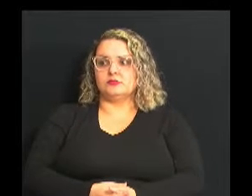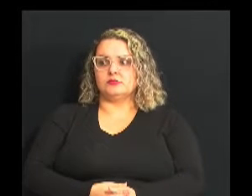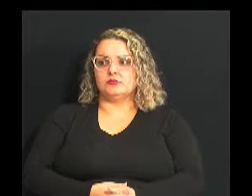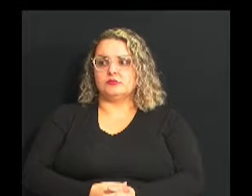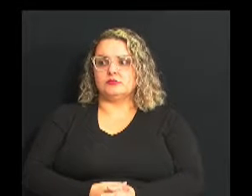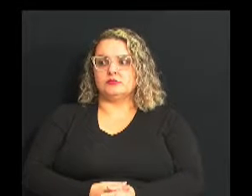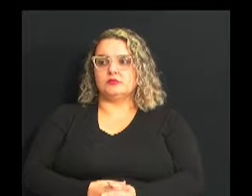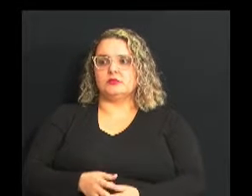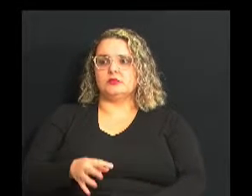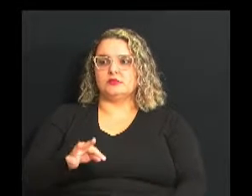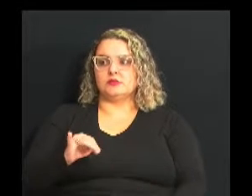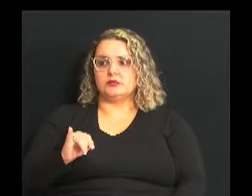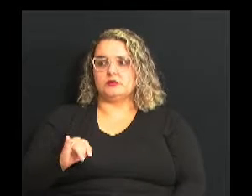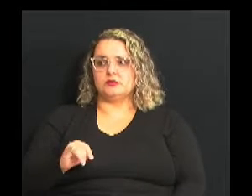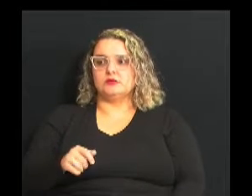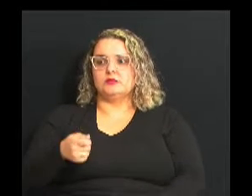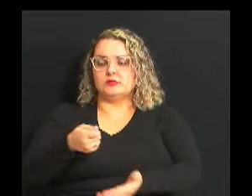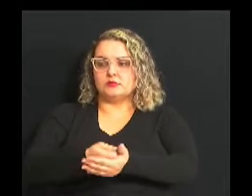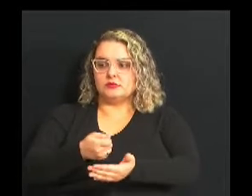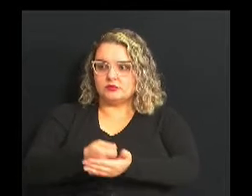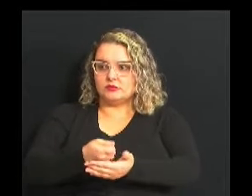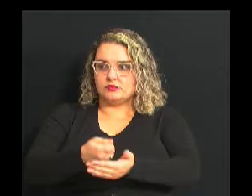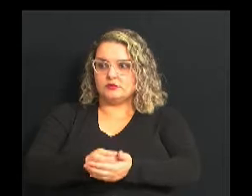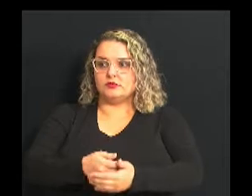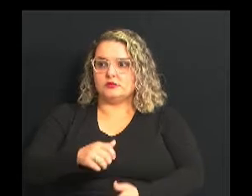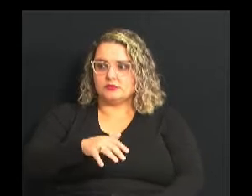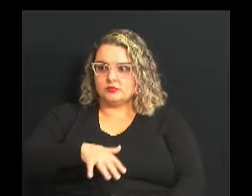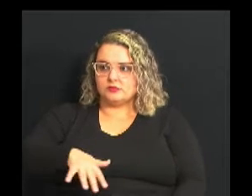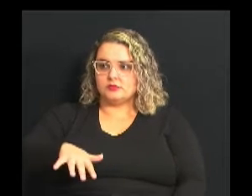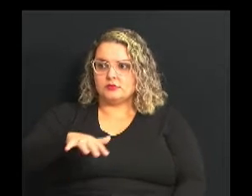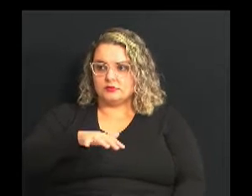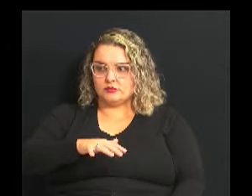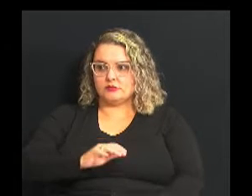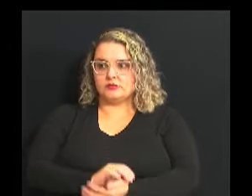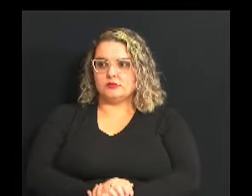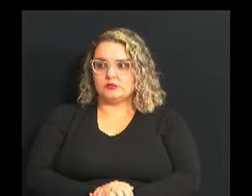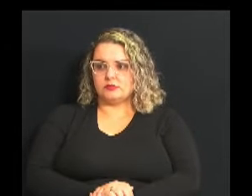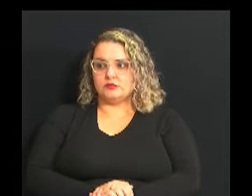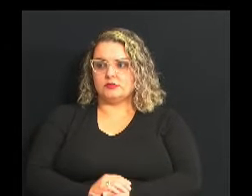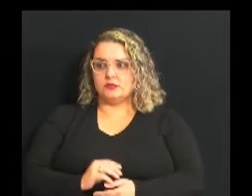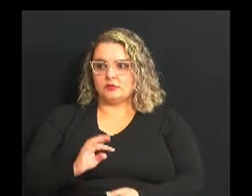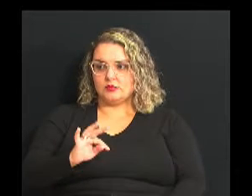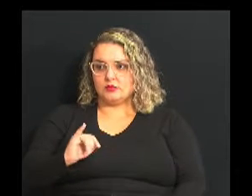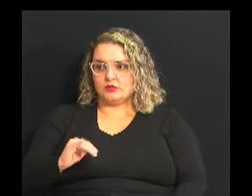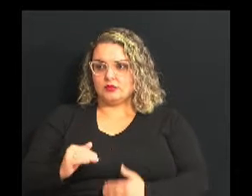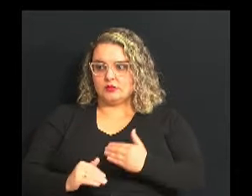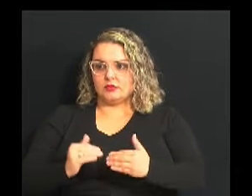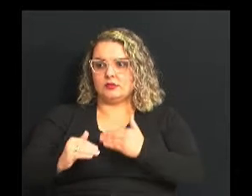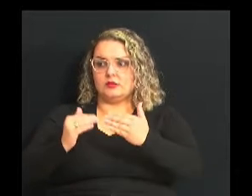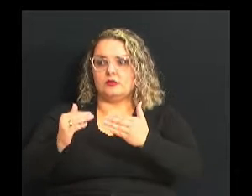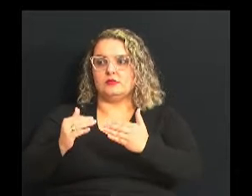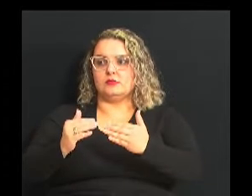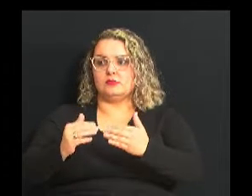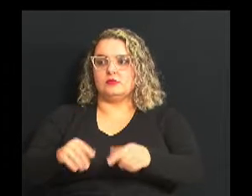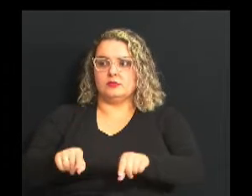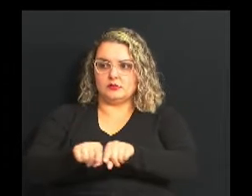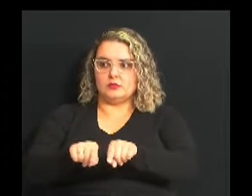sempre muito firme nesse ponto, tendo em vista que conforme a TI se desenvolve, mais fica avisada também, né?